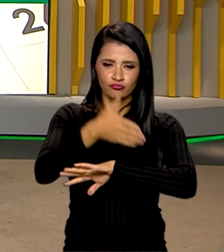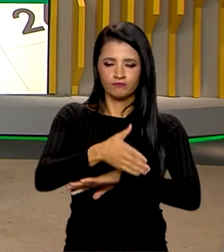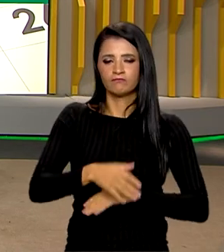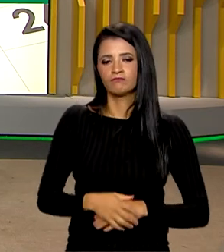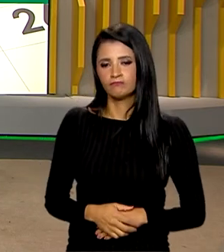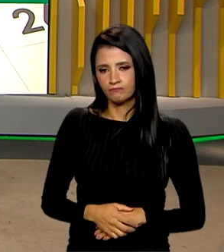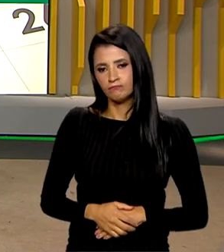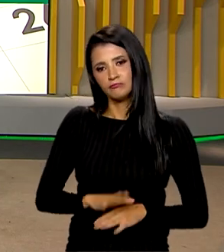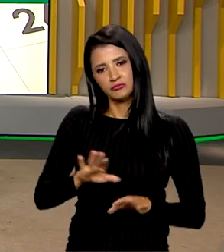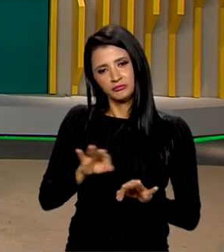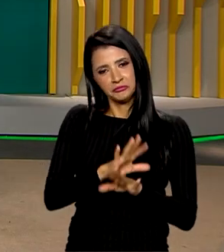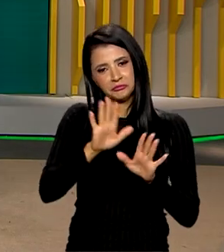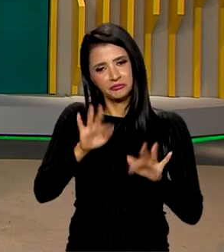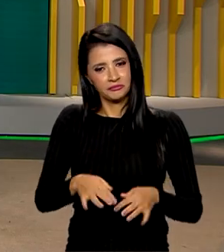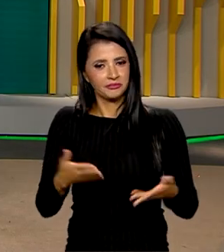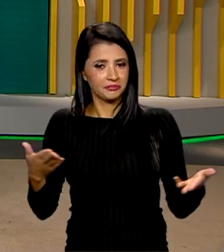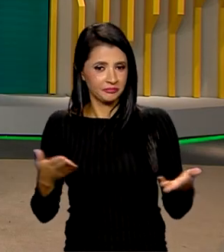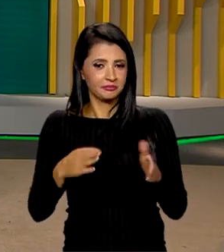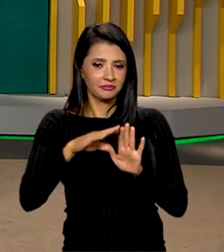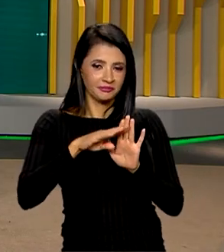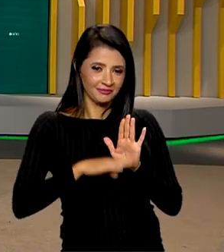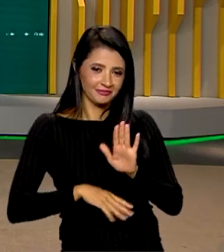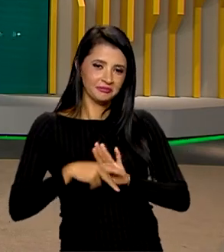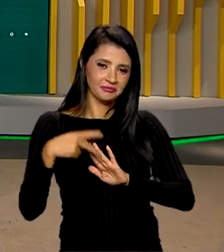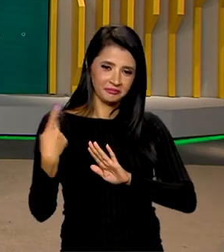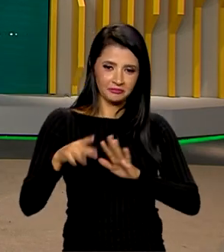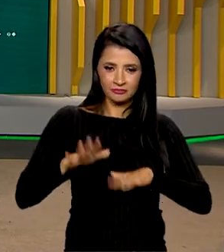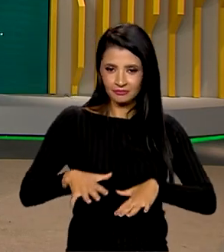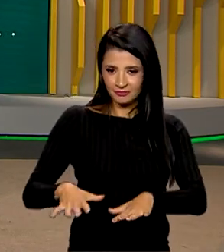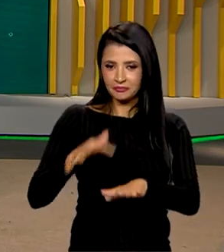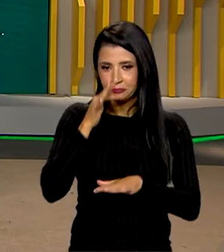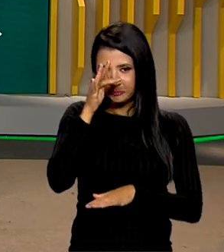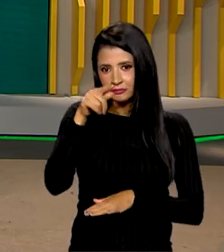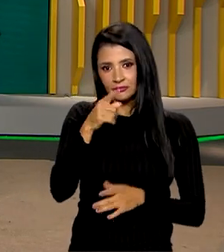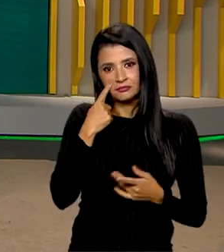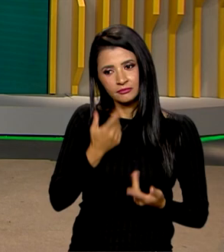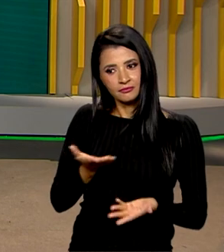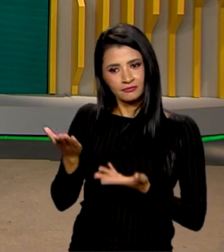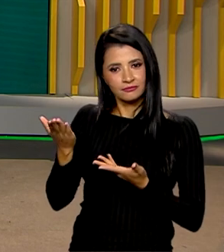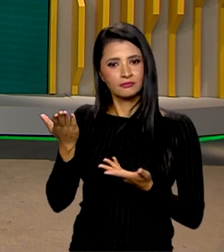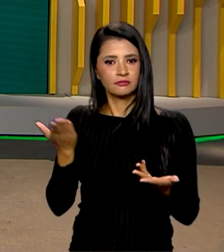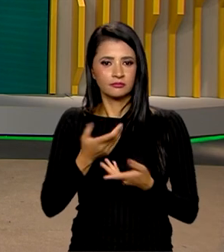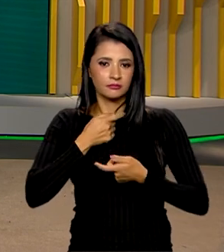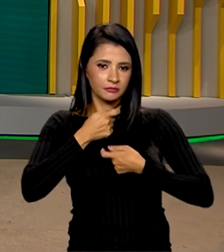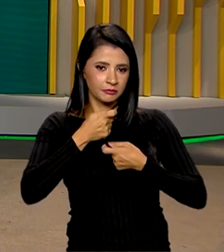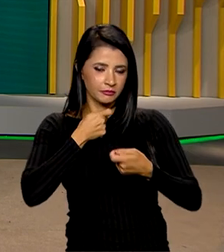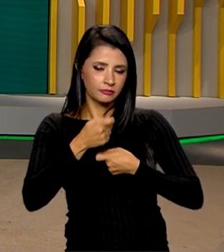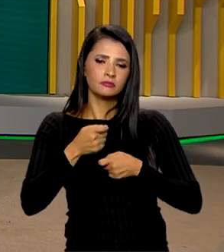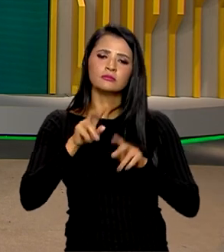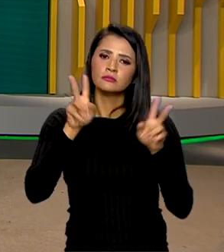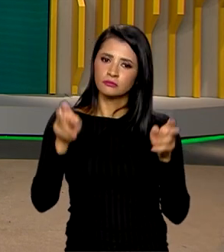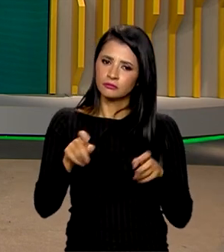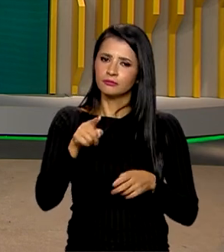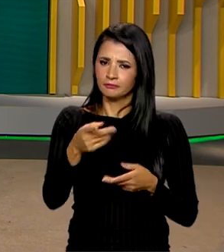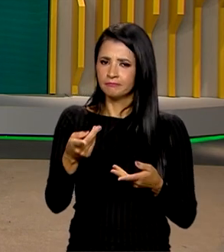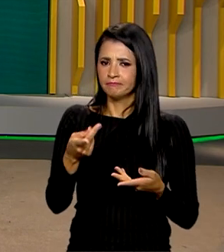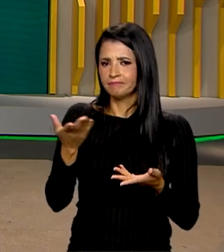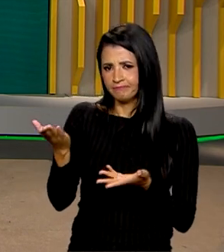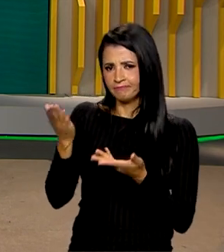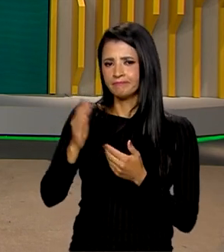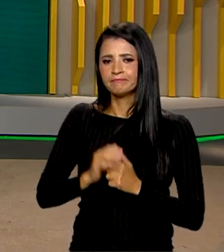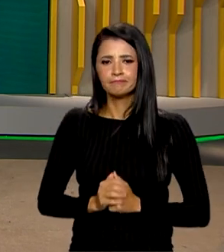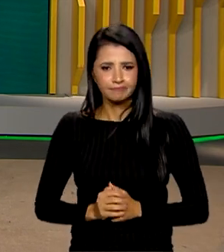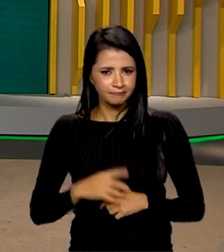E já que a gente terminou aqui essas agendas com a Marcha das Margaridas, você vai ver agora uma reportagem falando justamente desse